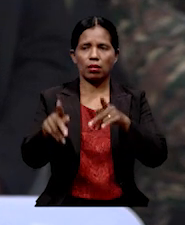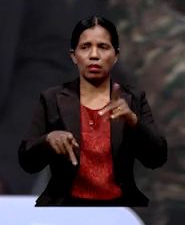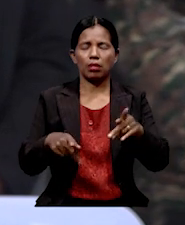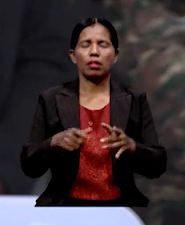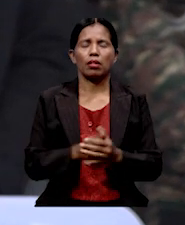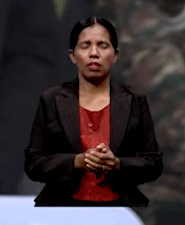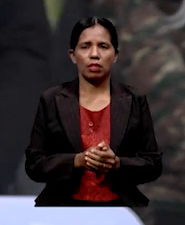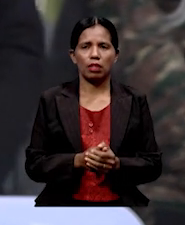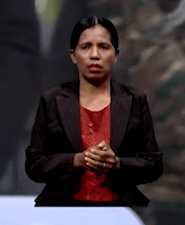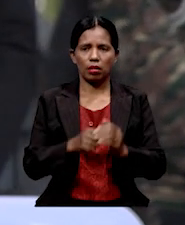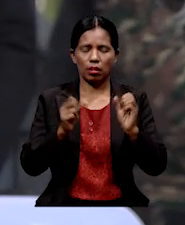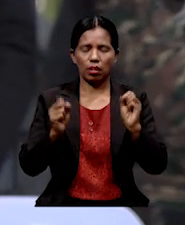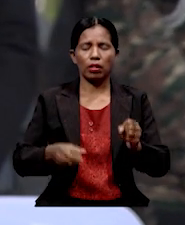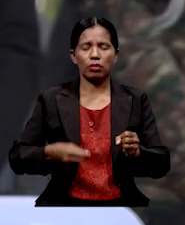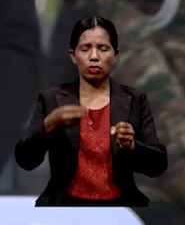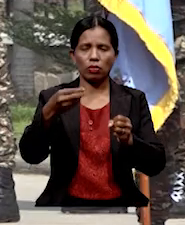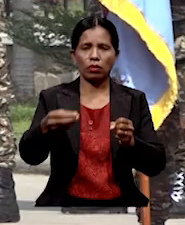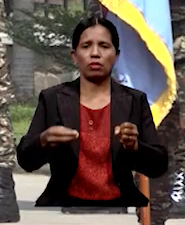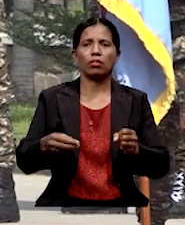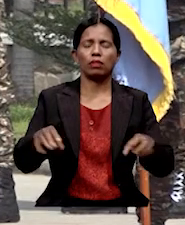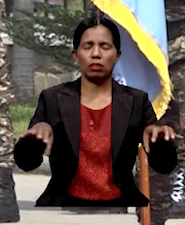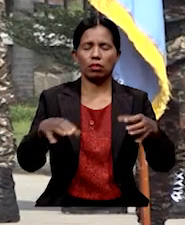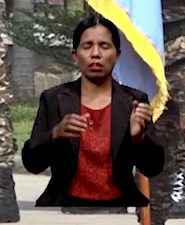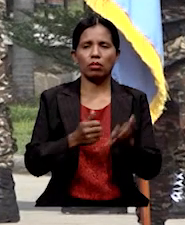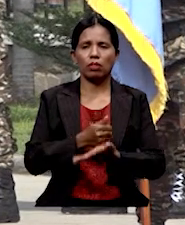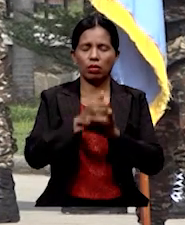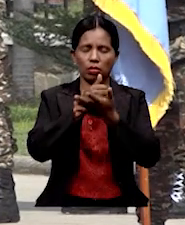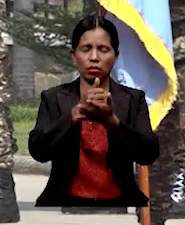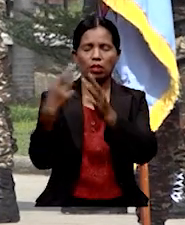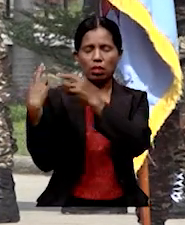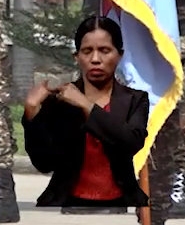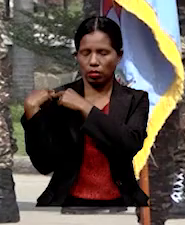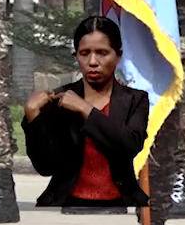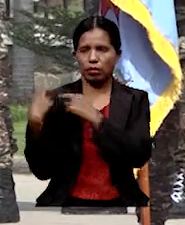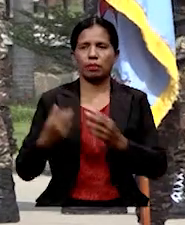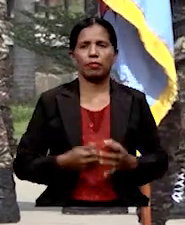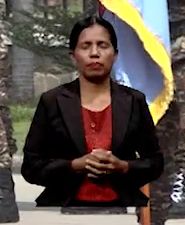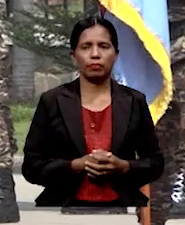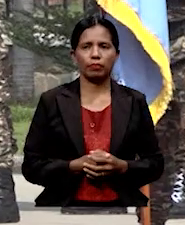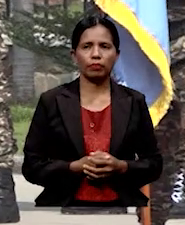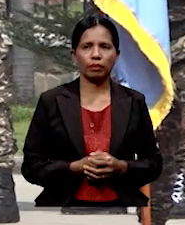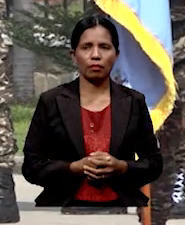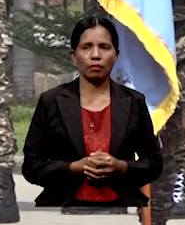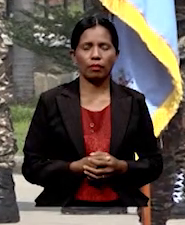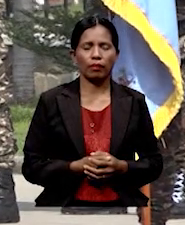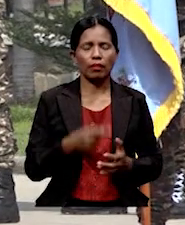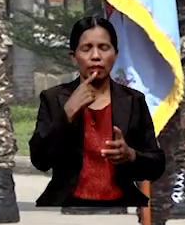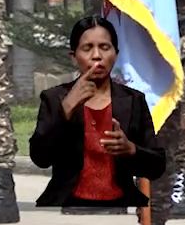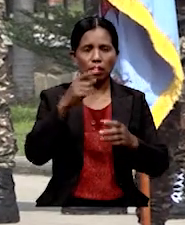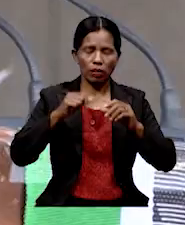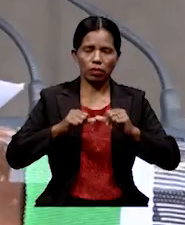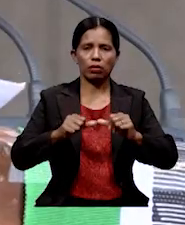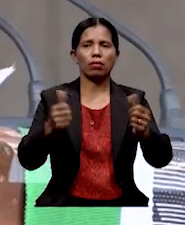forças, por forma a torná-las mais flexíveis e aptas a responder aos mais variados desafios. Que irá dar continuidade à ação